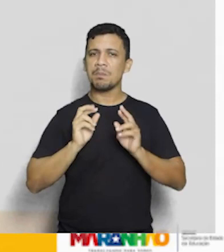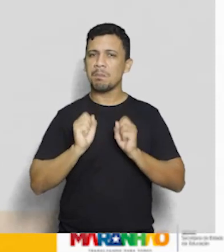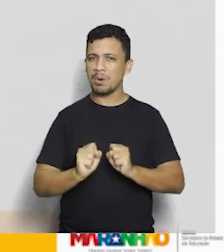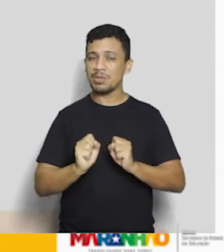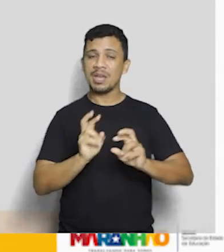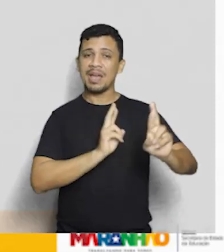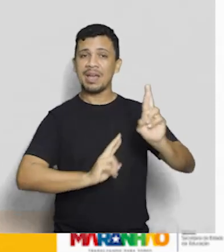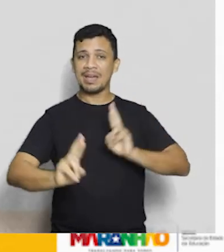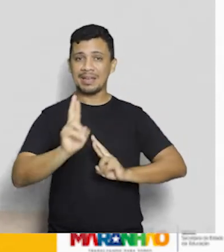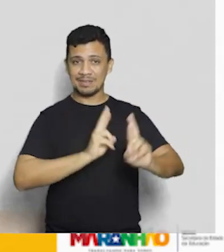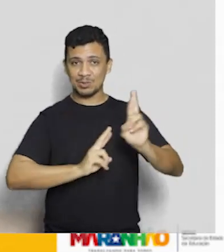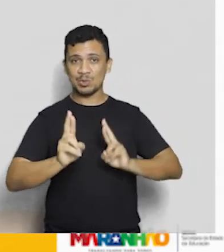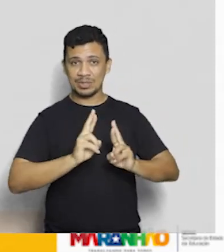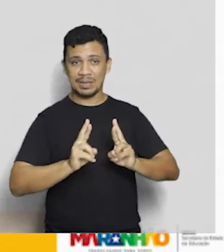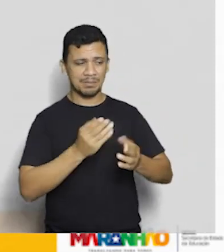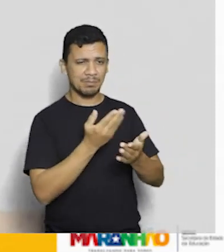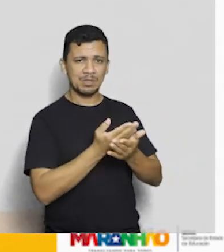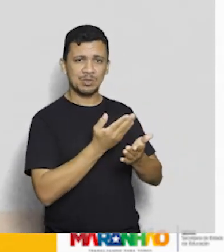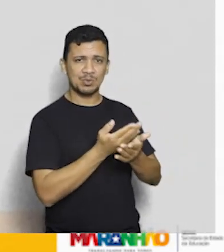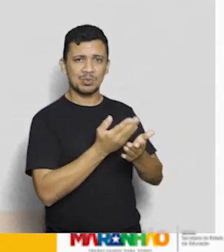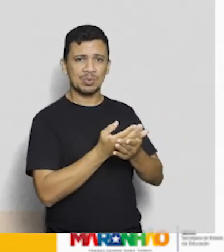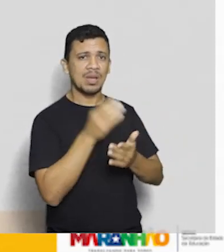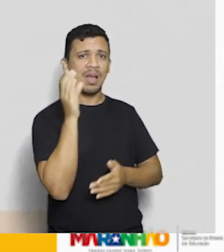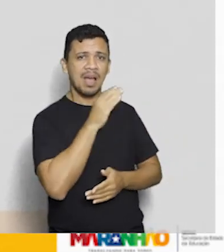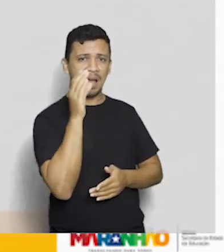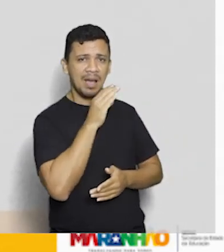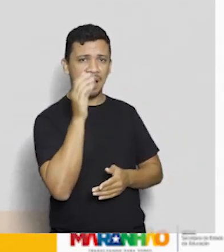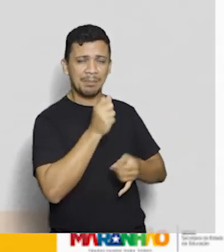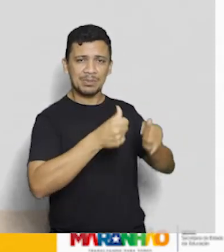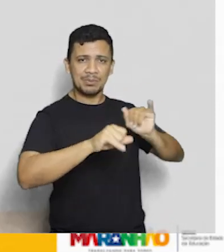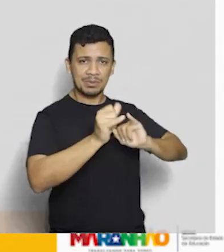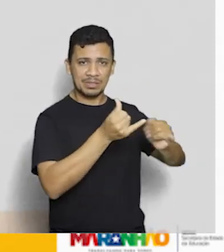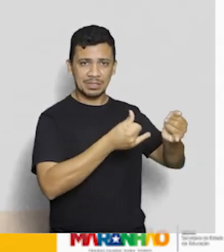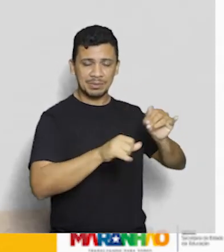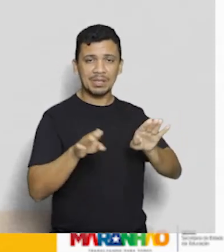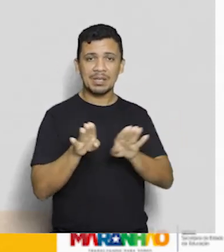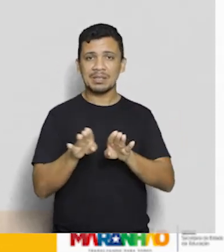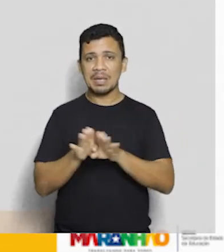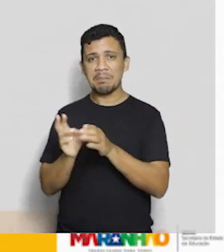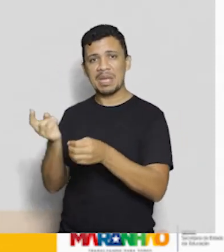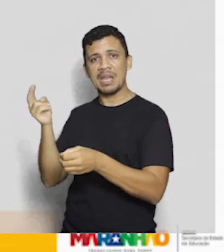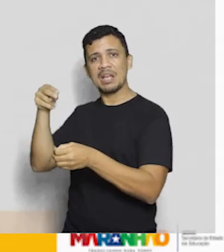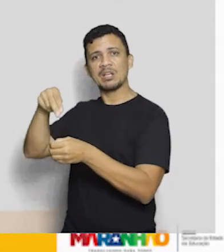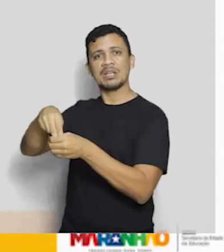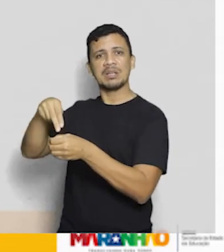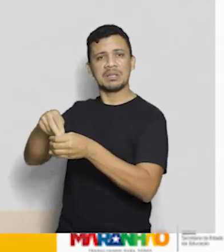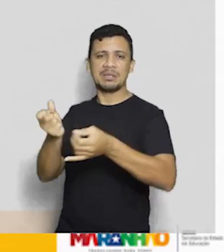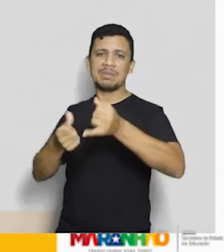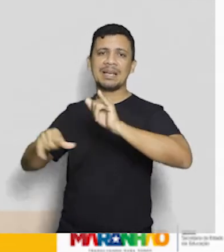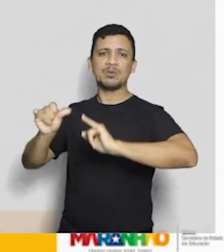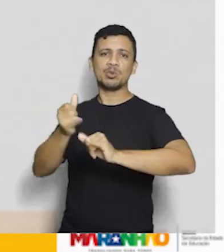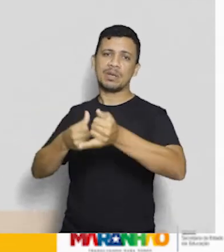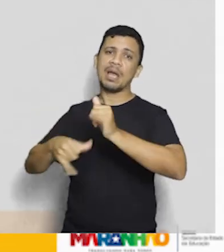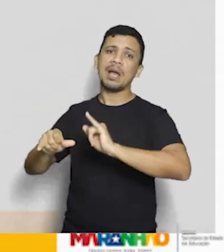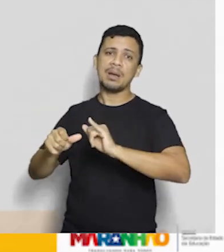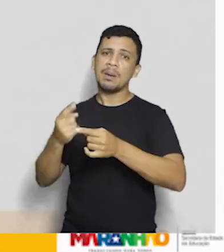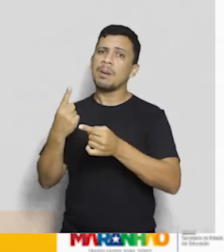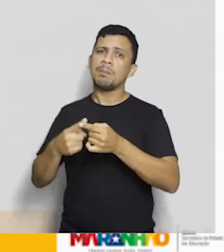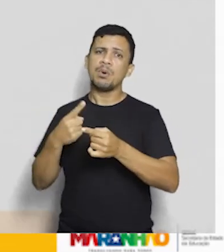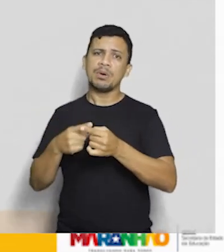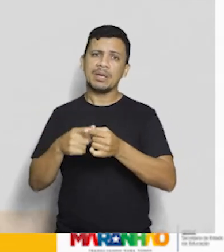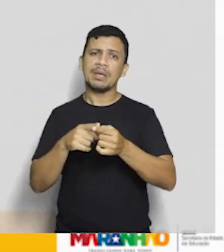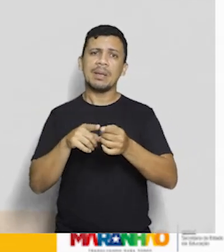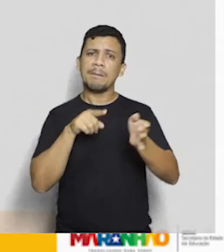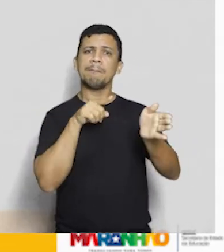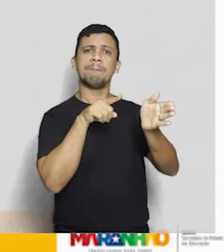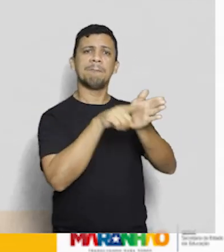tanto com a cinética quanto com a química nuclear. Porque, na verdade, essa questão está